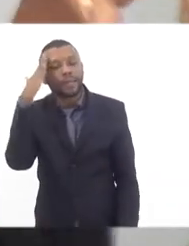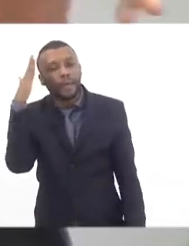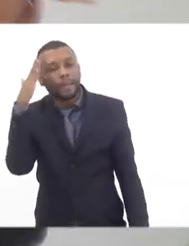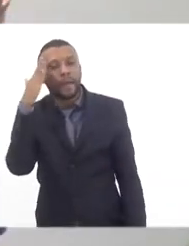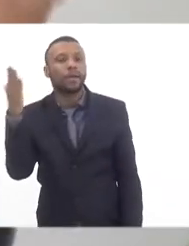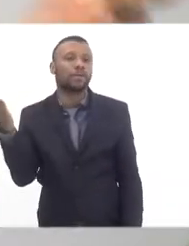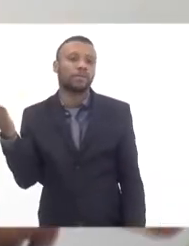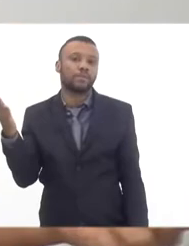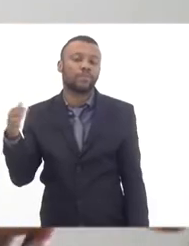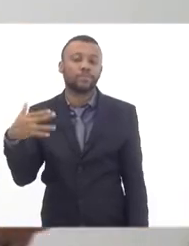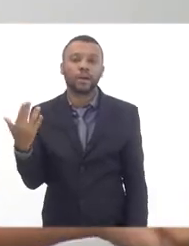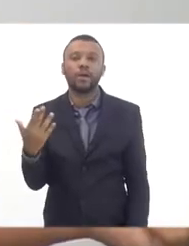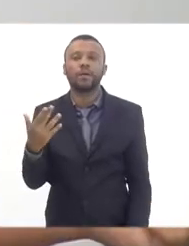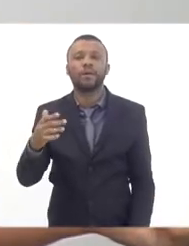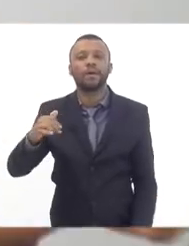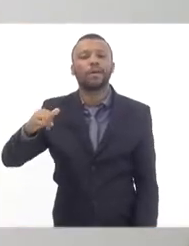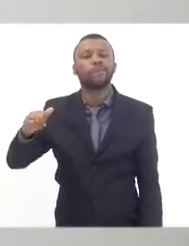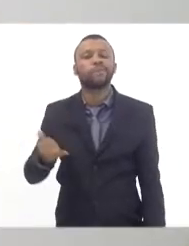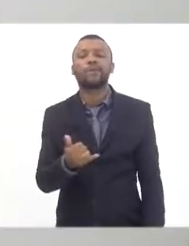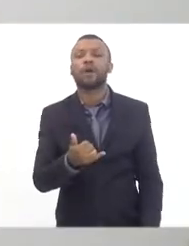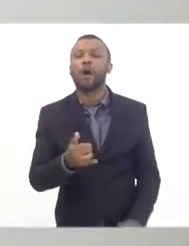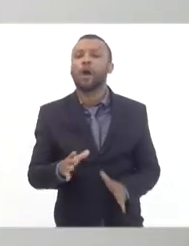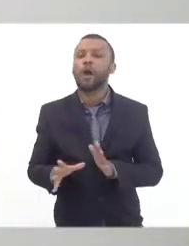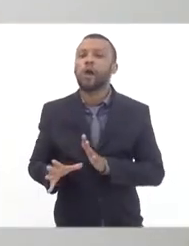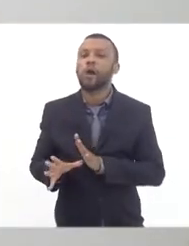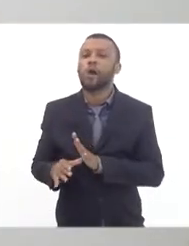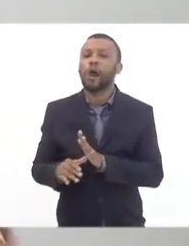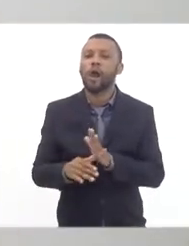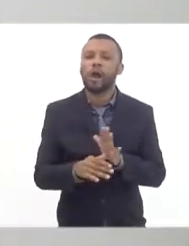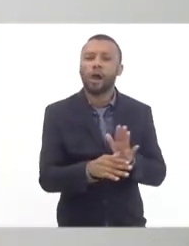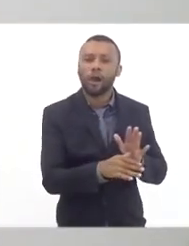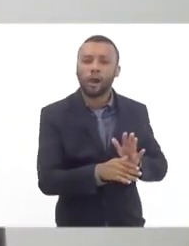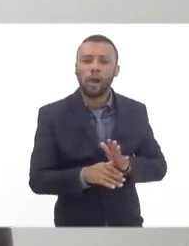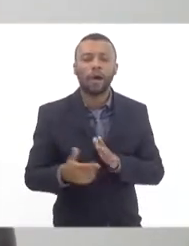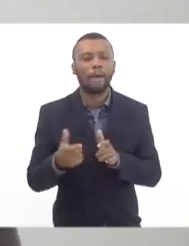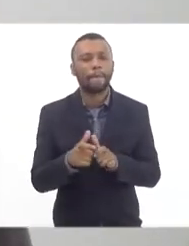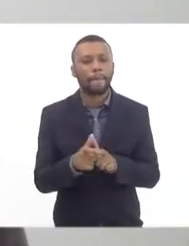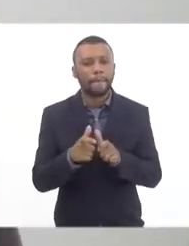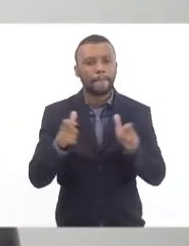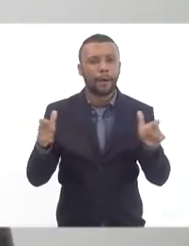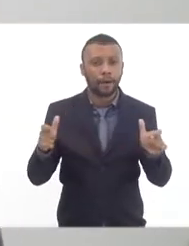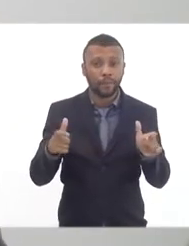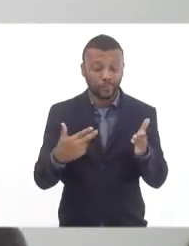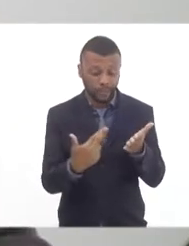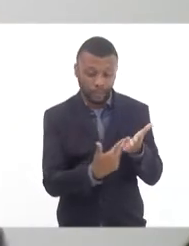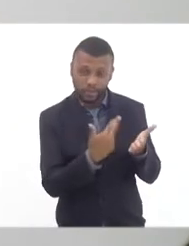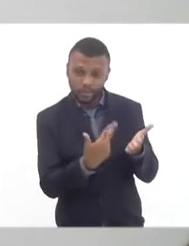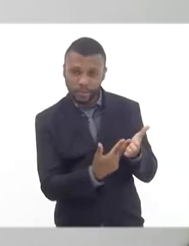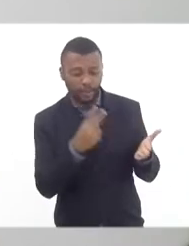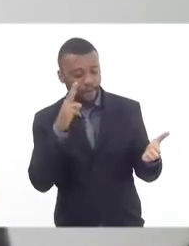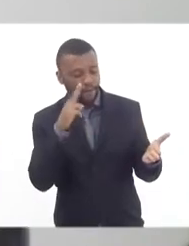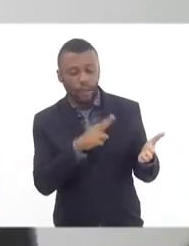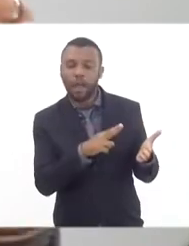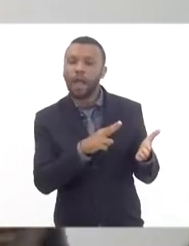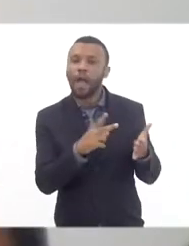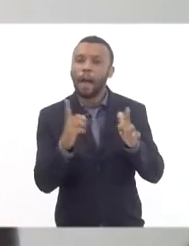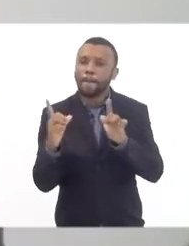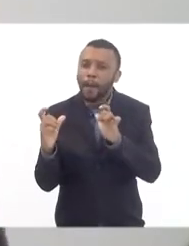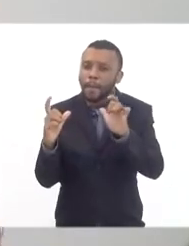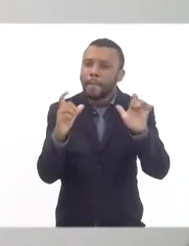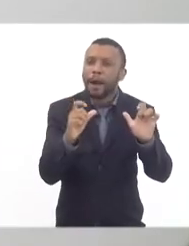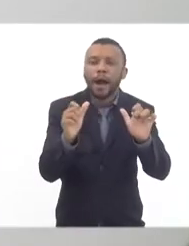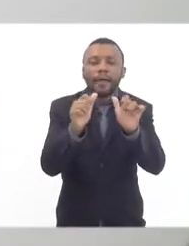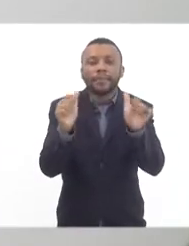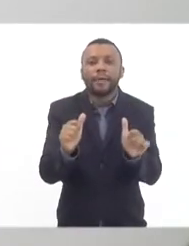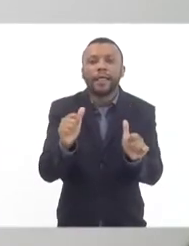aí acentuaram os saques, para nossa tristeza. Aqui nessa revista vocês vão ver retratos da capela inteira,